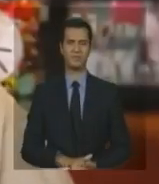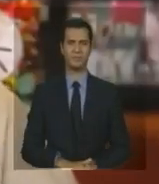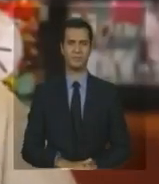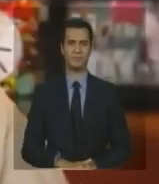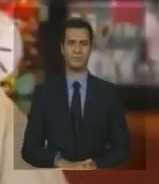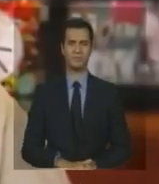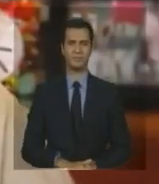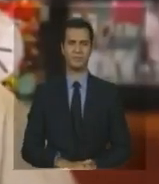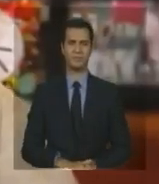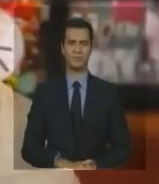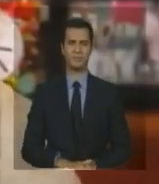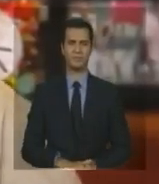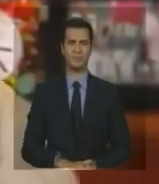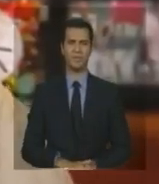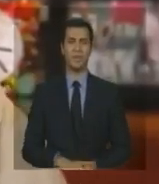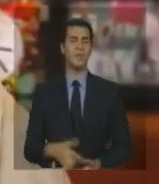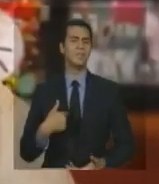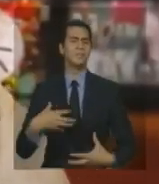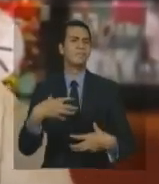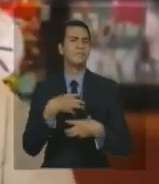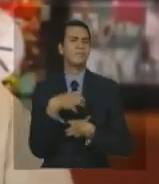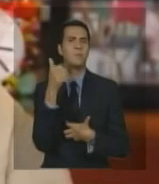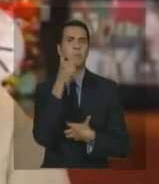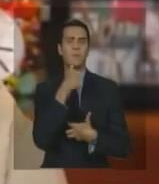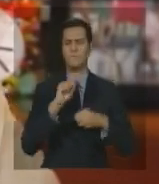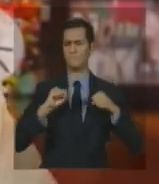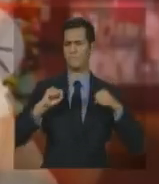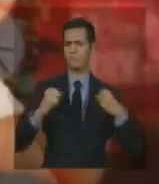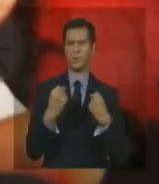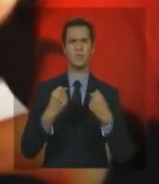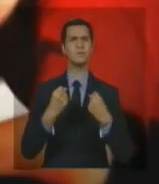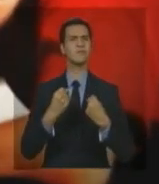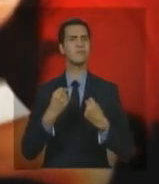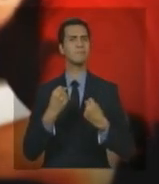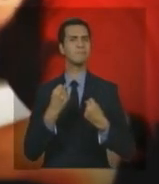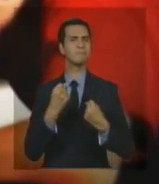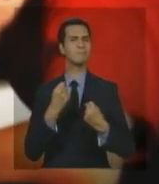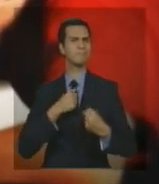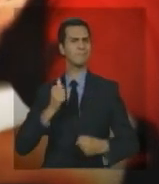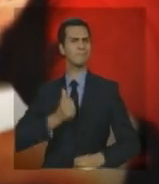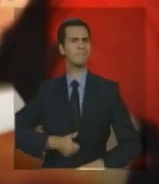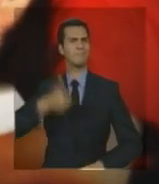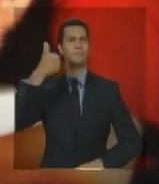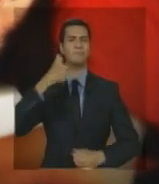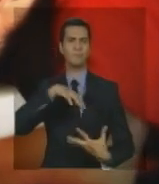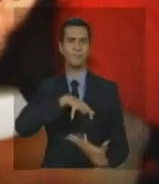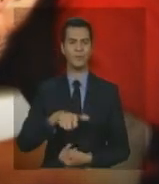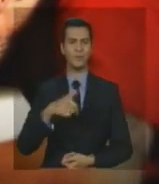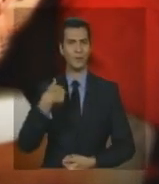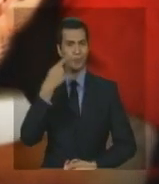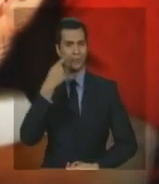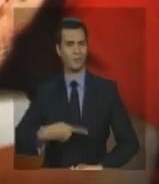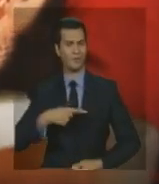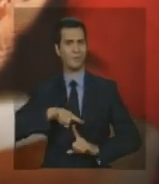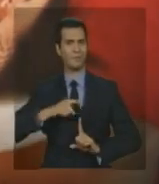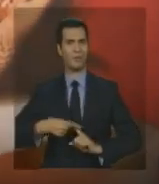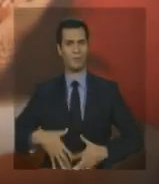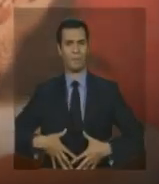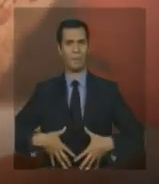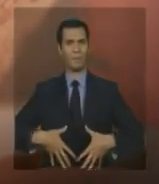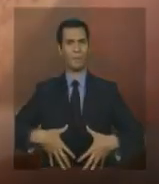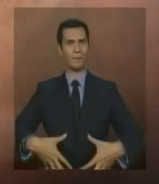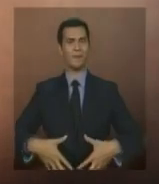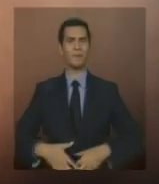Aí eu comecei a me sentir a mulher mais forte e poderosa do mundo. Linda, com aquela barriga crescendo.